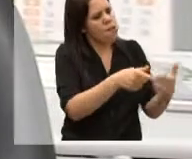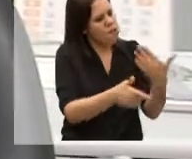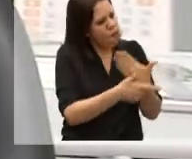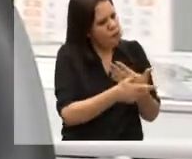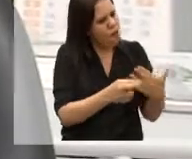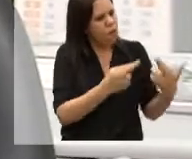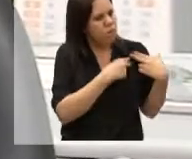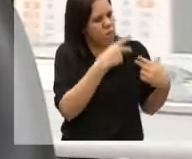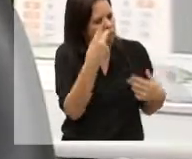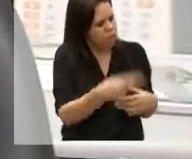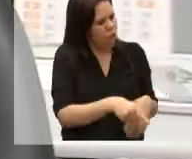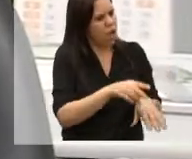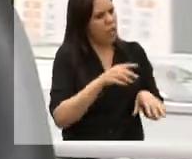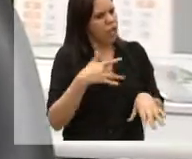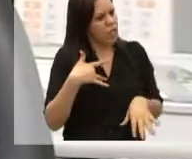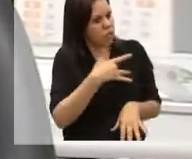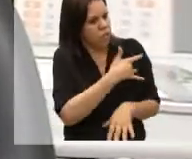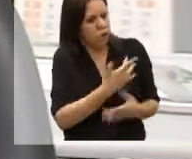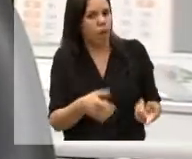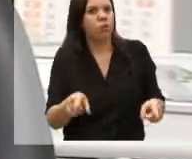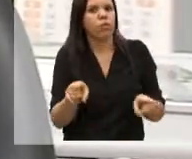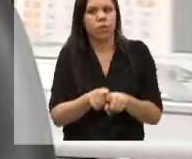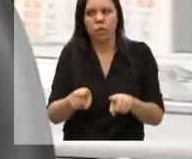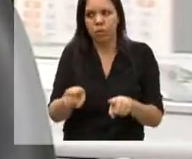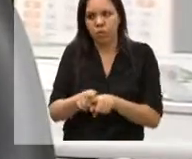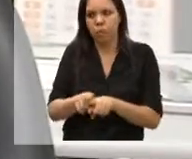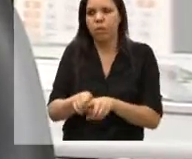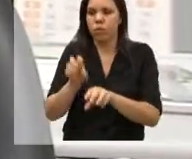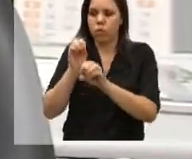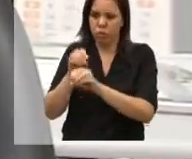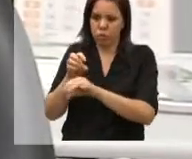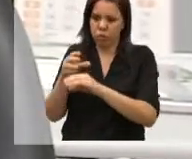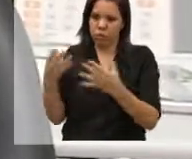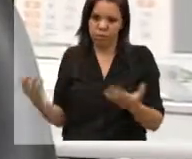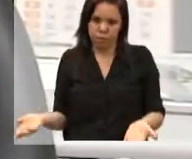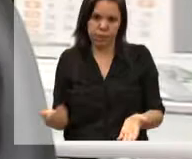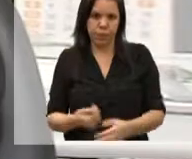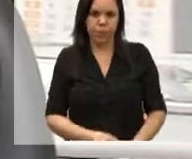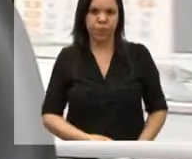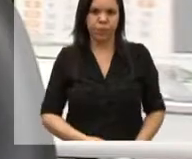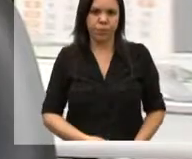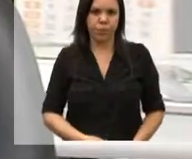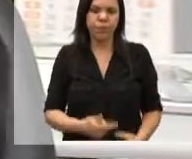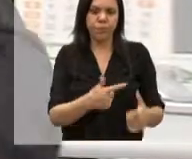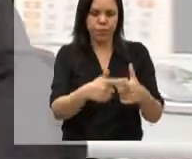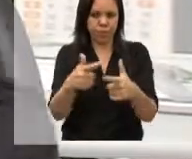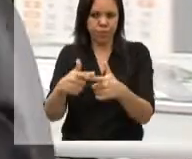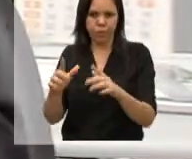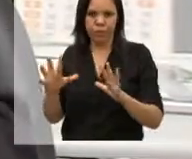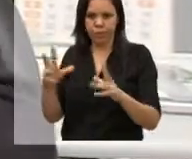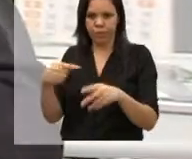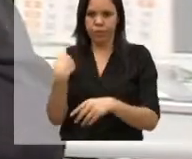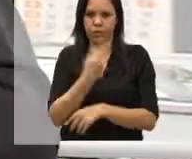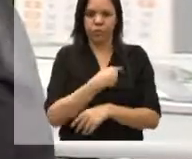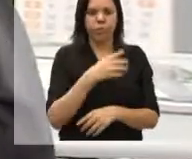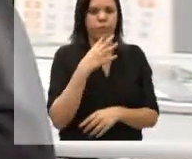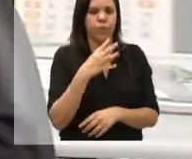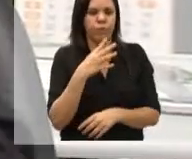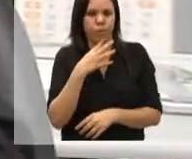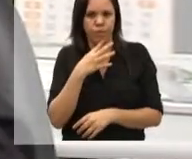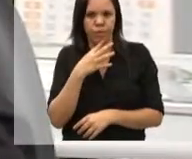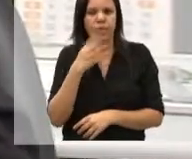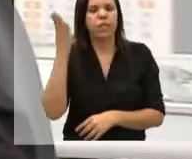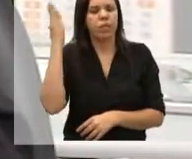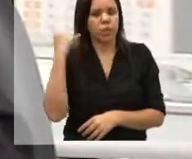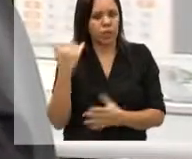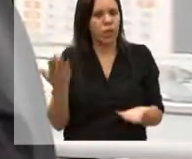da educação, da saúde, digo, e também o setor da educação. Quer dizer, então, esses problemas todos que nós conhecemos, acho que todos